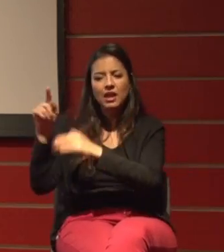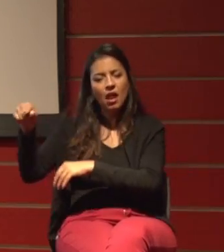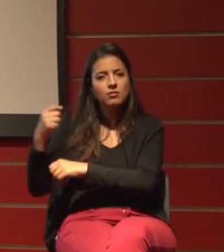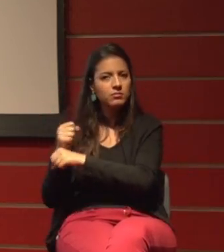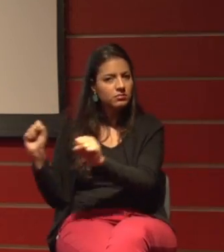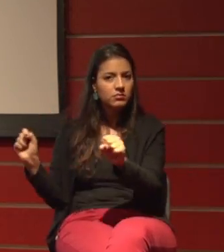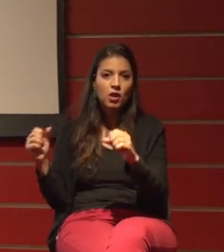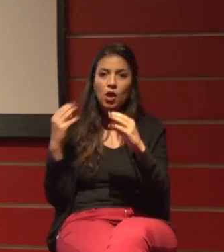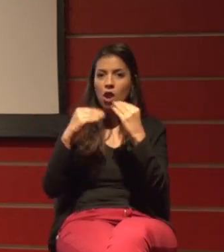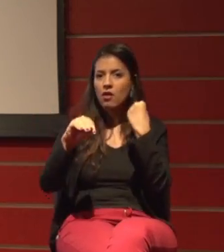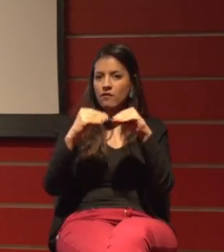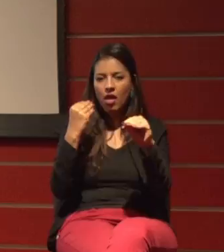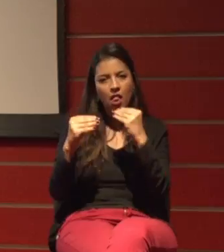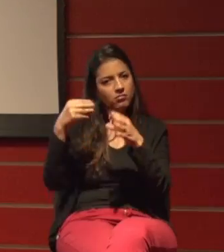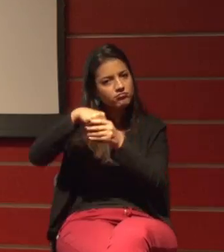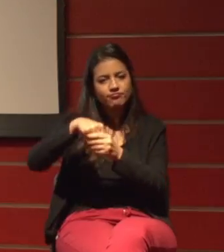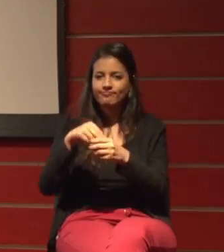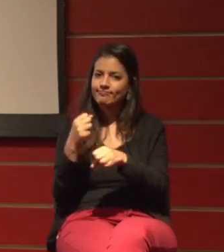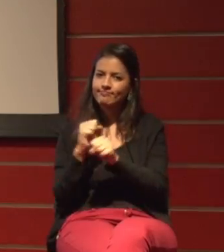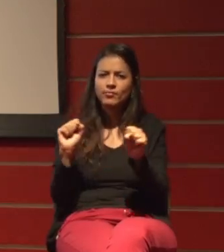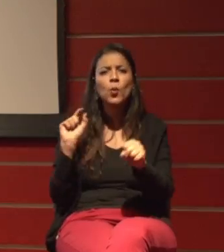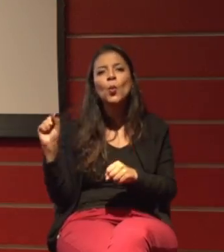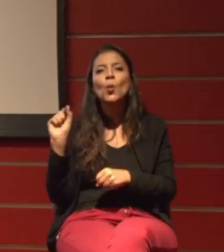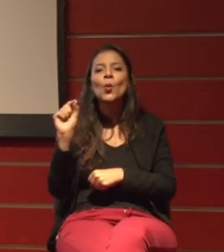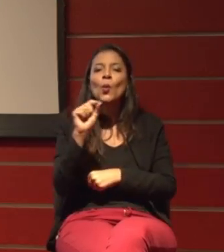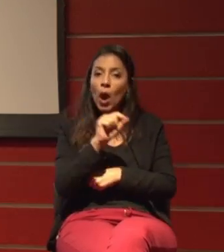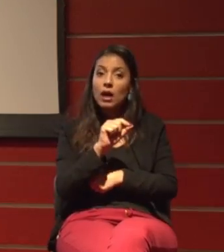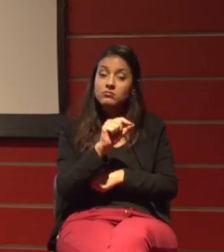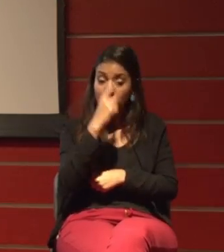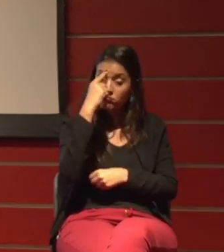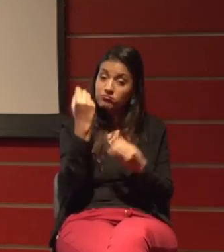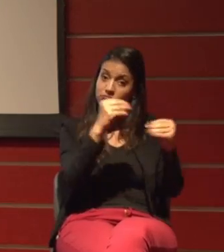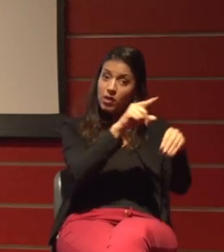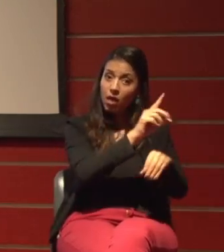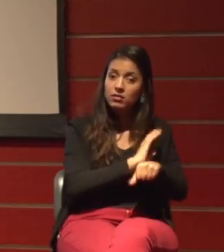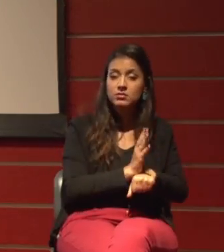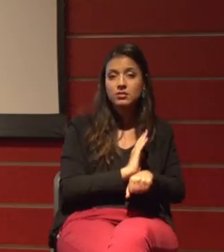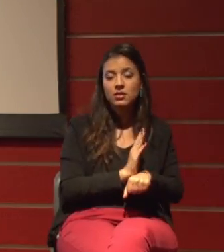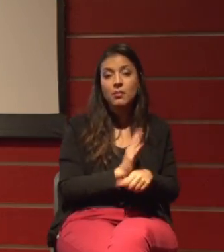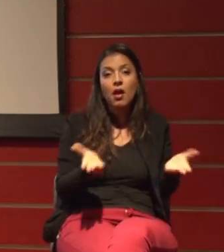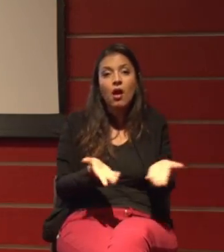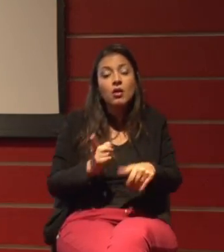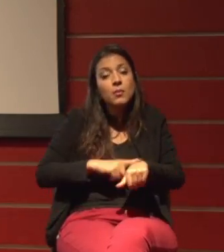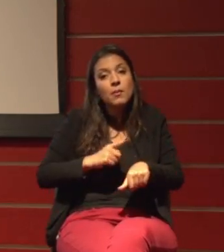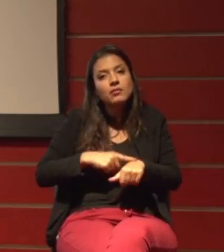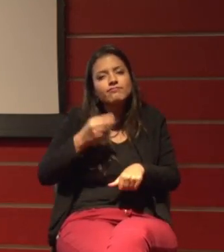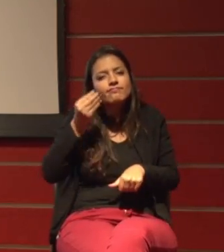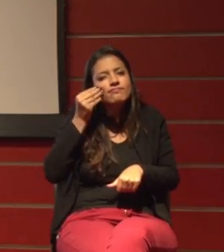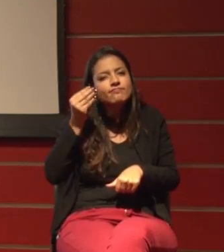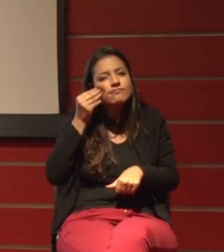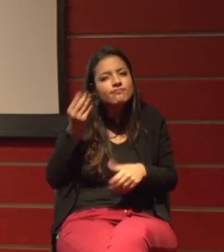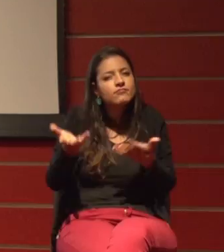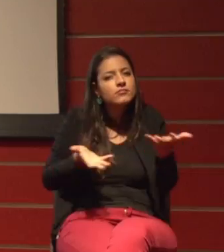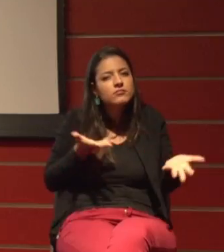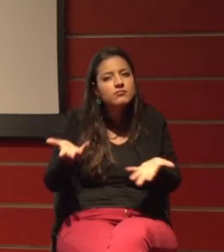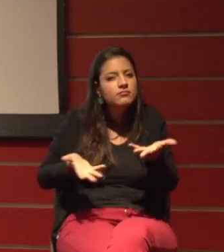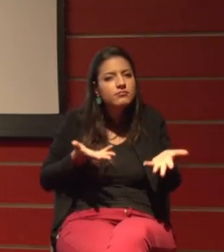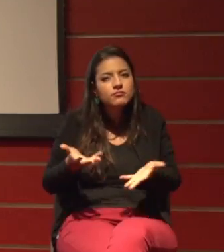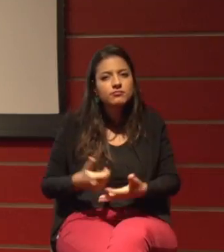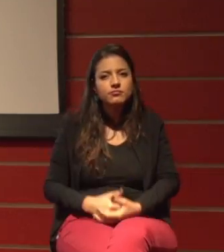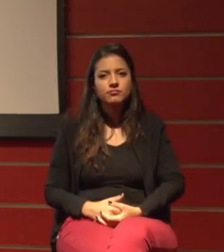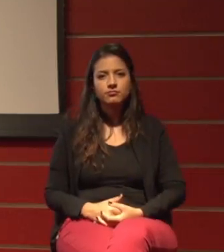para fazer numa novela O que não dá para fazer eu acho que talvez seja o momento de realmente experimentar né de ver essas essas